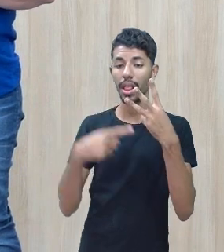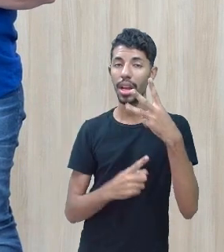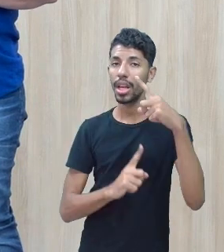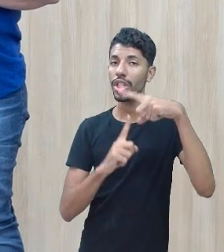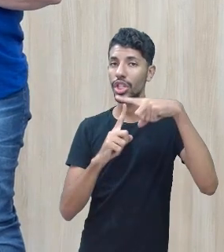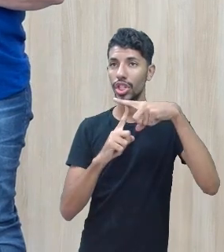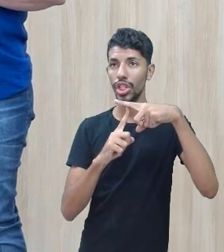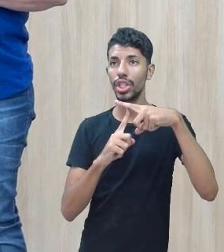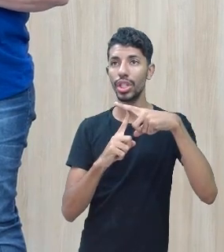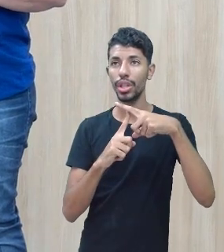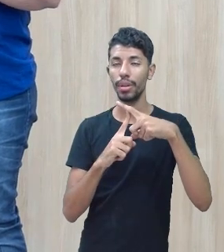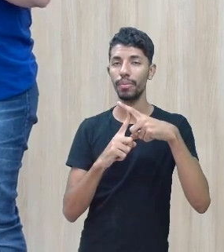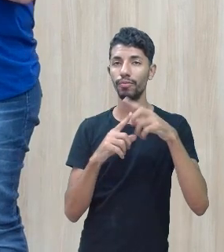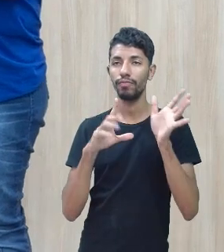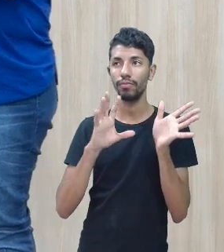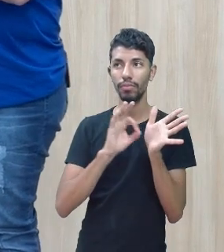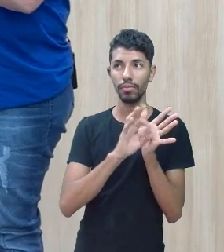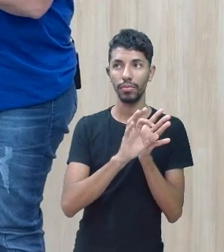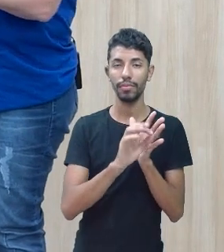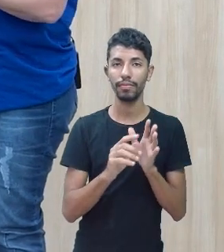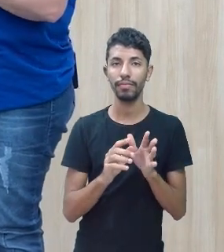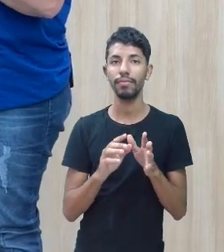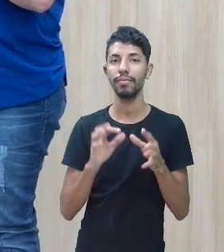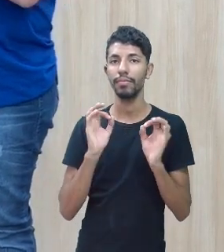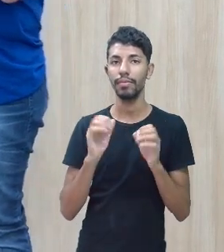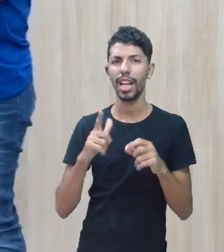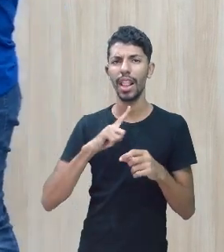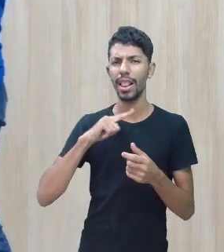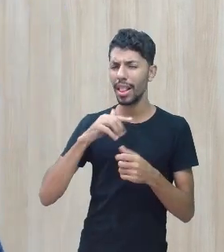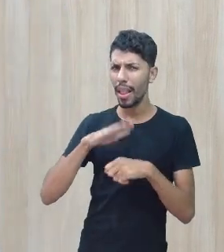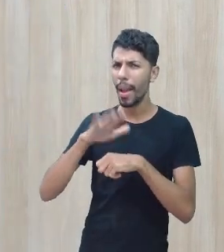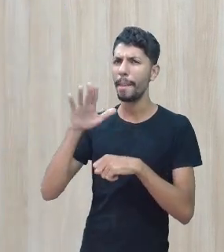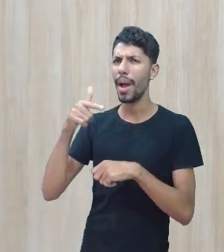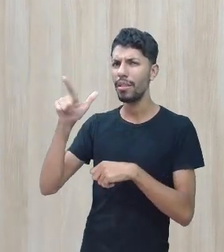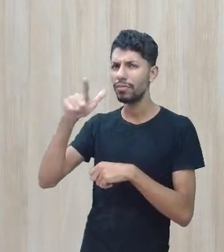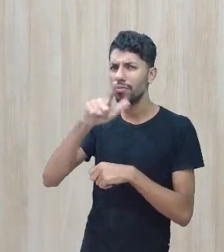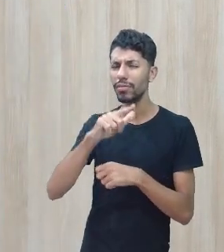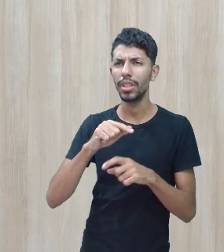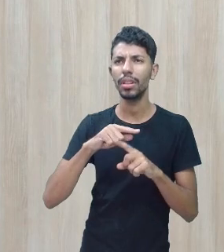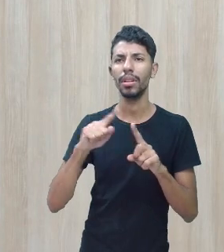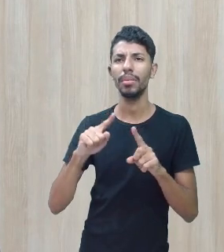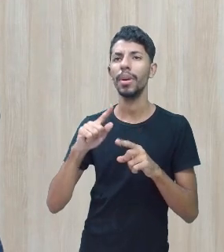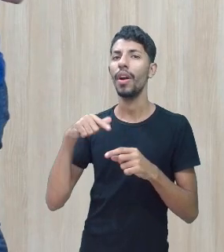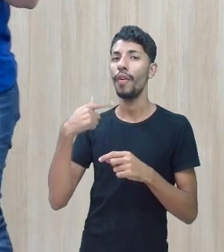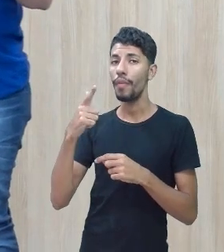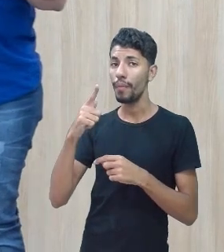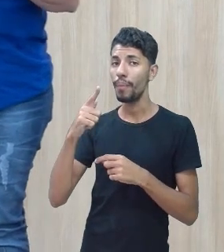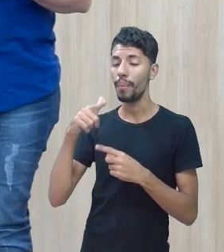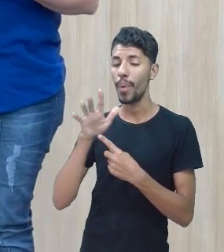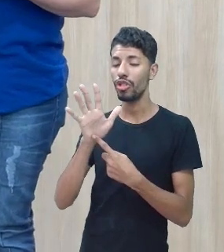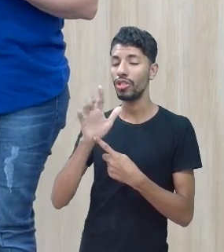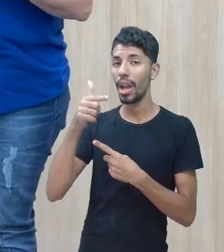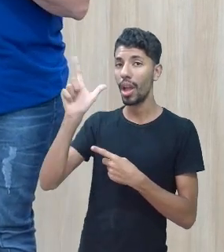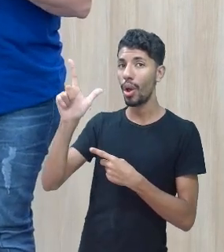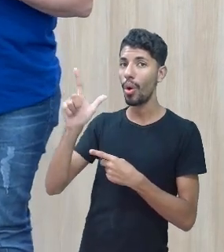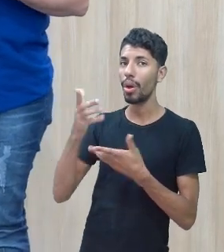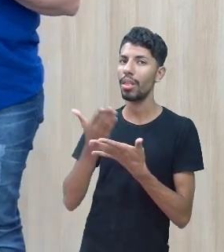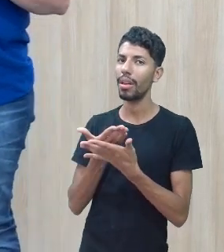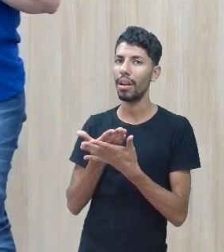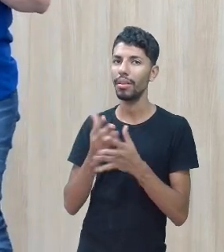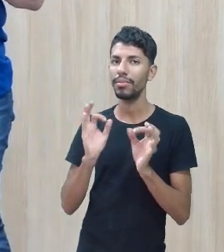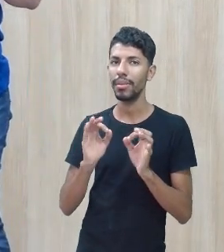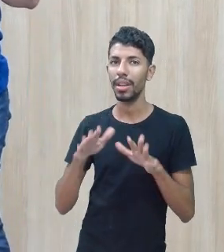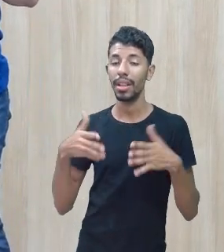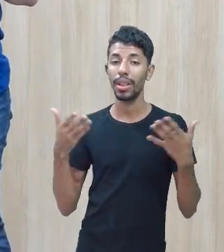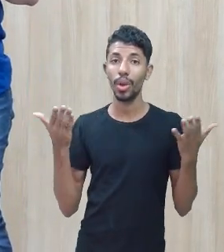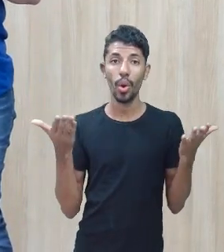outros tipos de coesão. E esses outros tipos eu estarei mostrando para vocês em um outro momento. Mas hoje, como